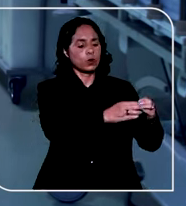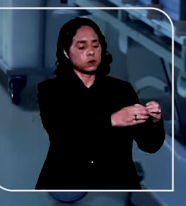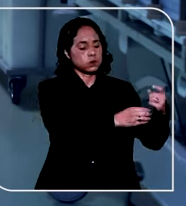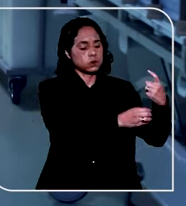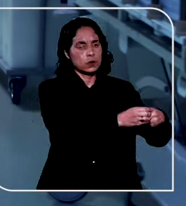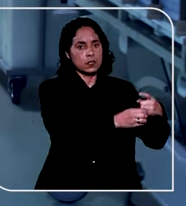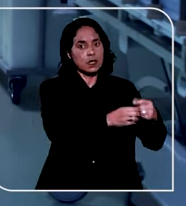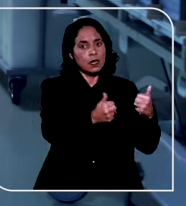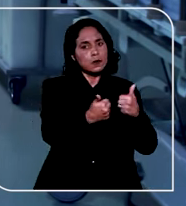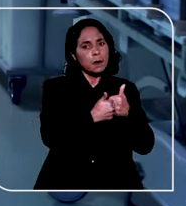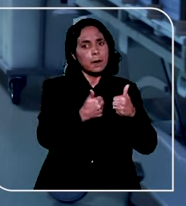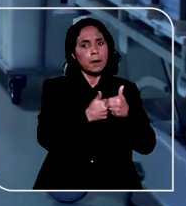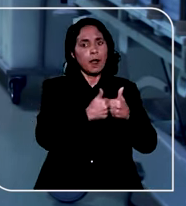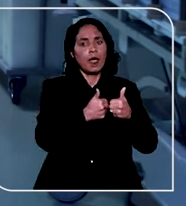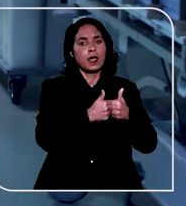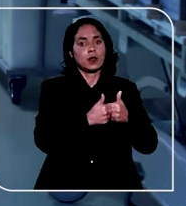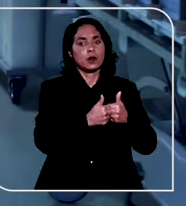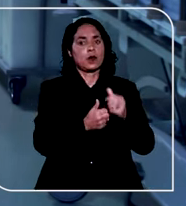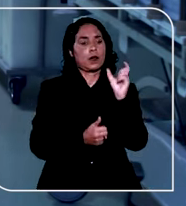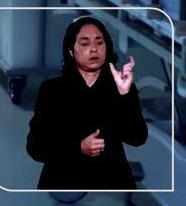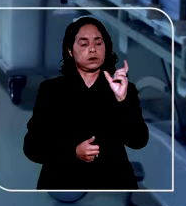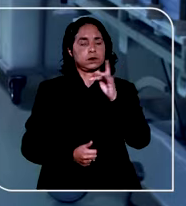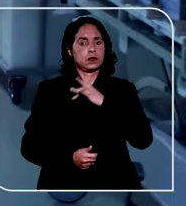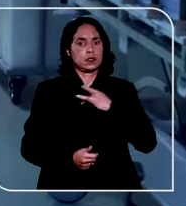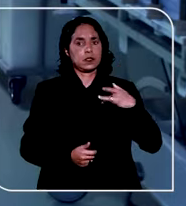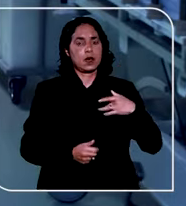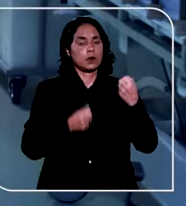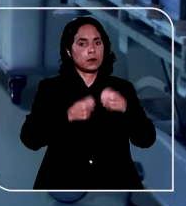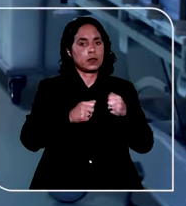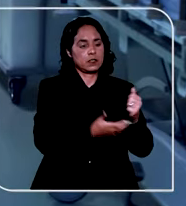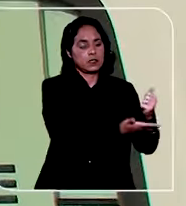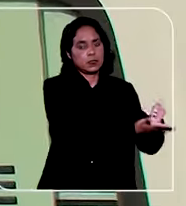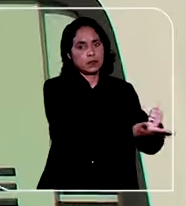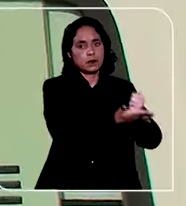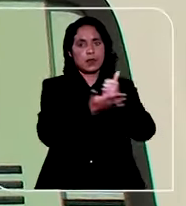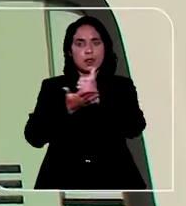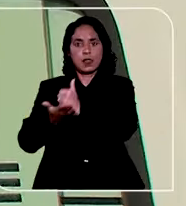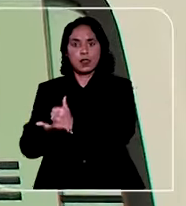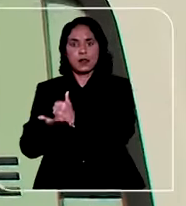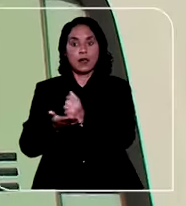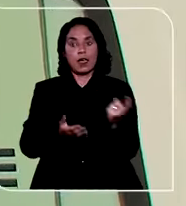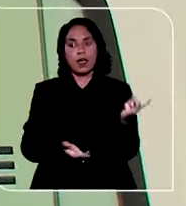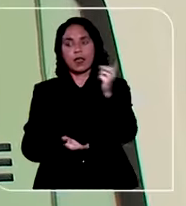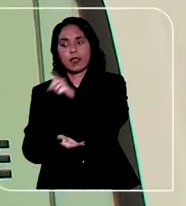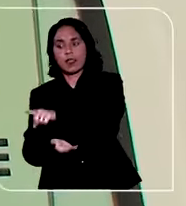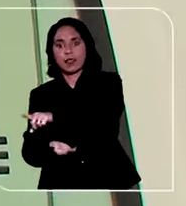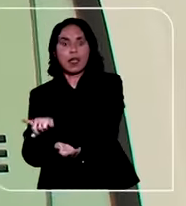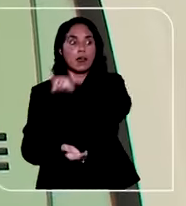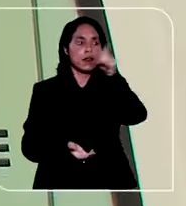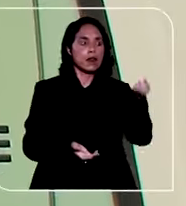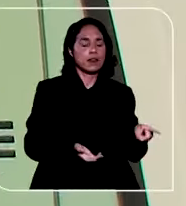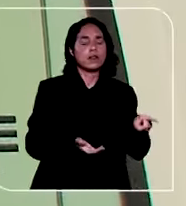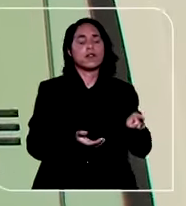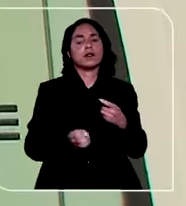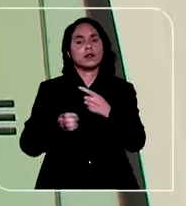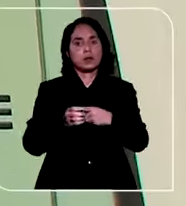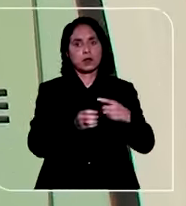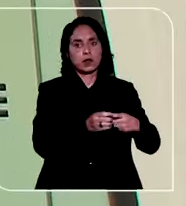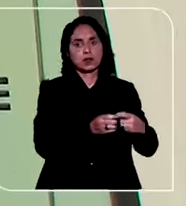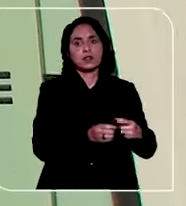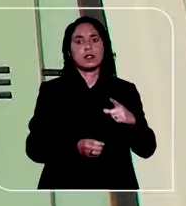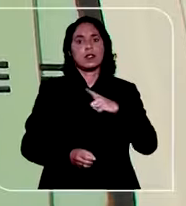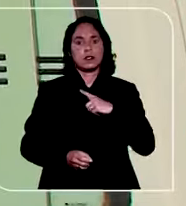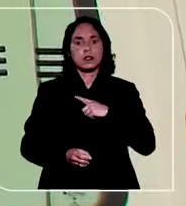faça fronteira com ele plano de saúde deve custear o transporte de ida e volta para uma cidade que ofereça o serviço